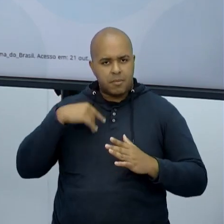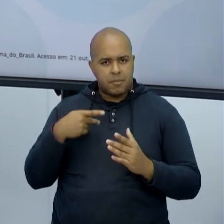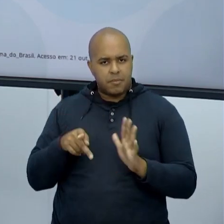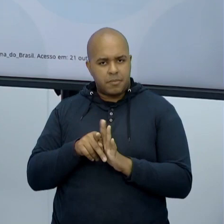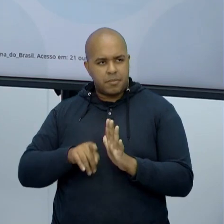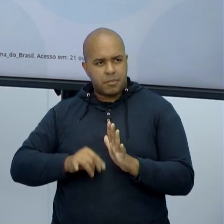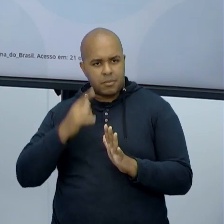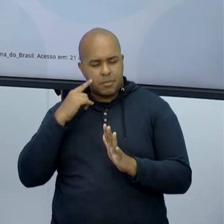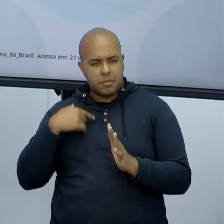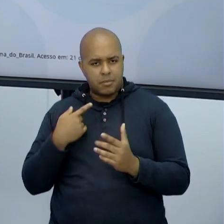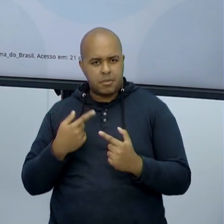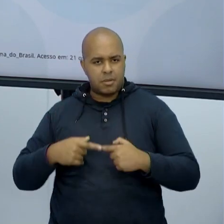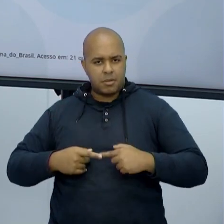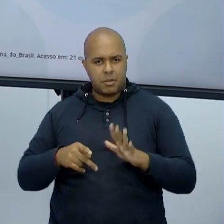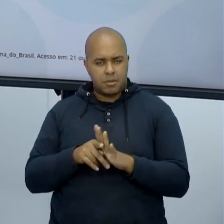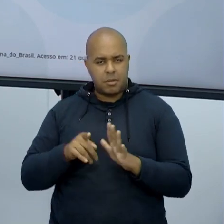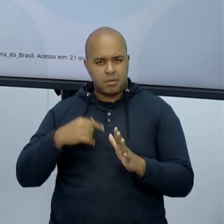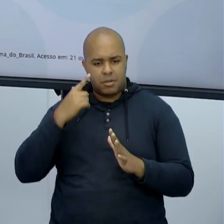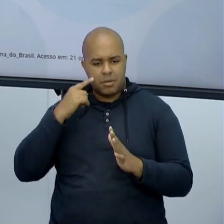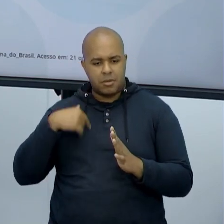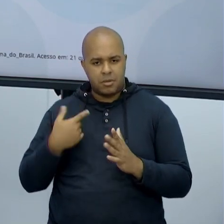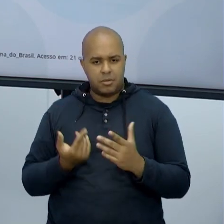fossem reservados para passarem